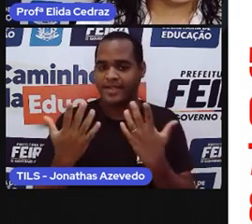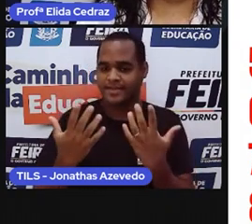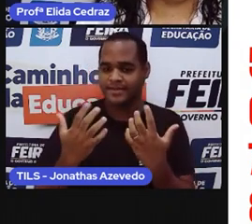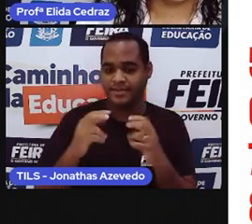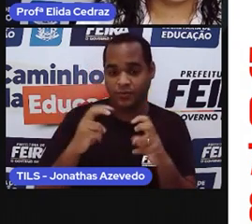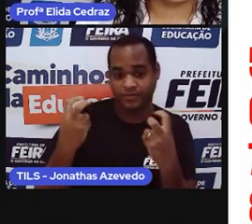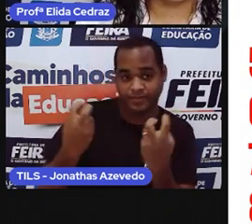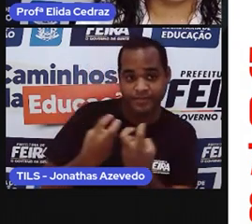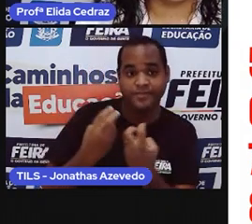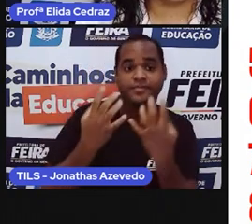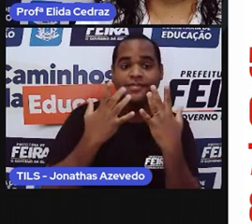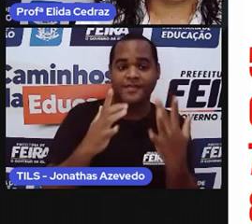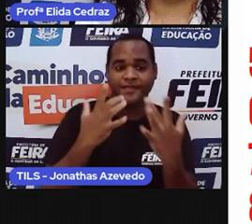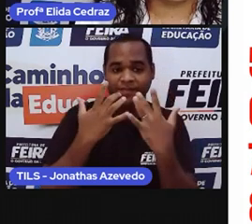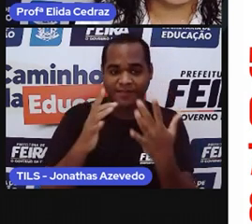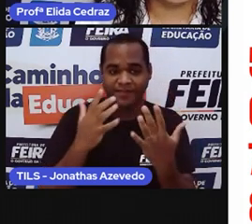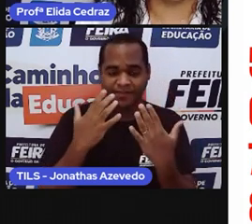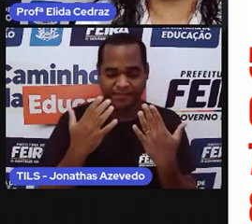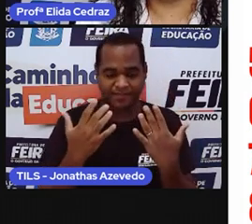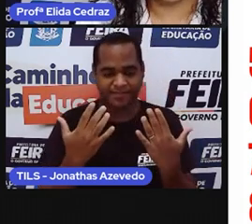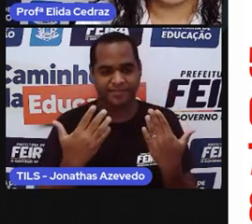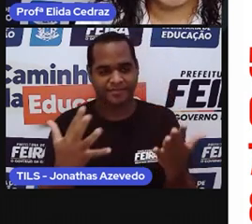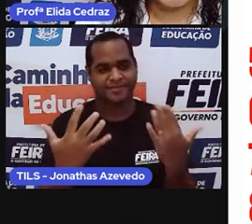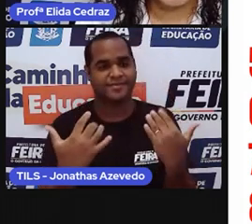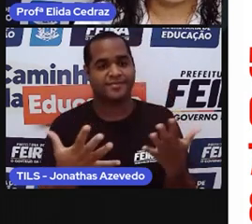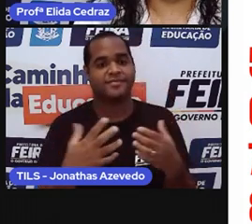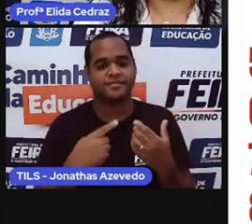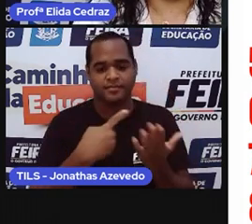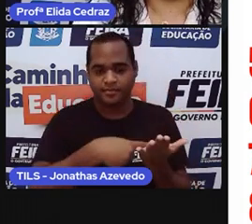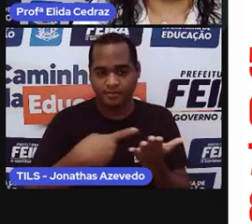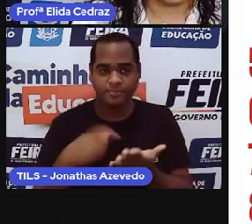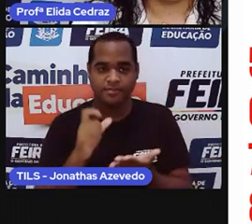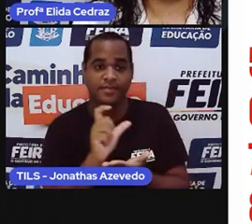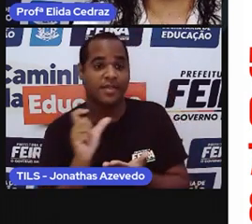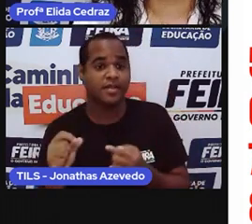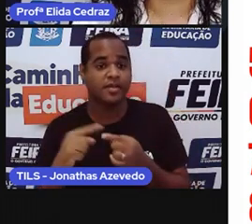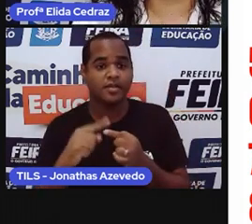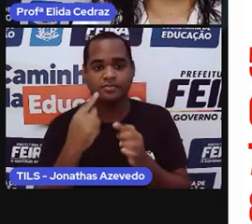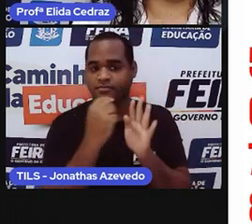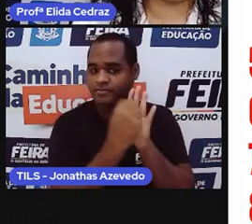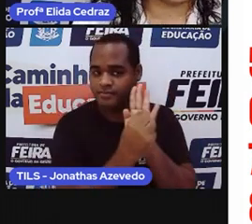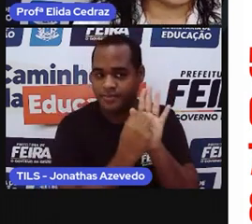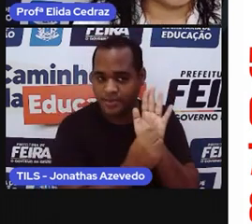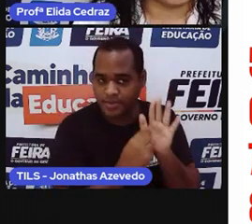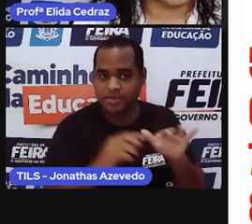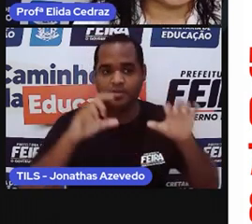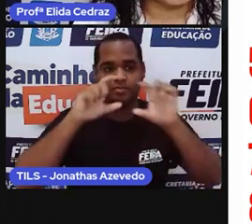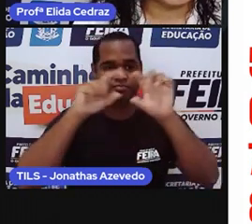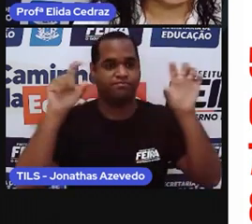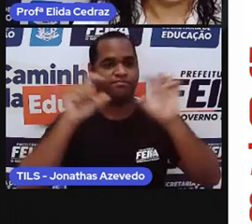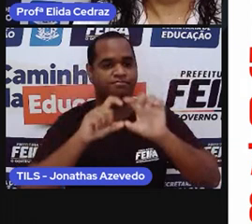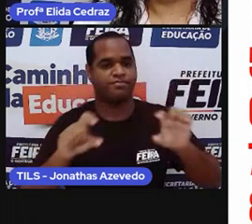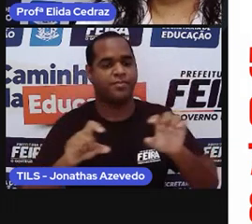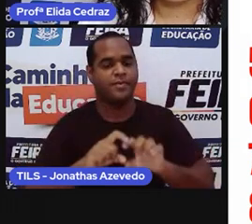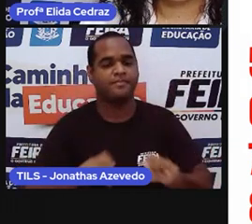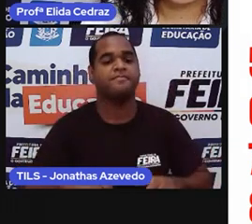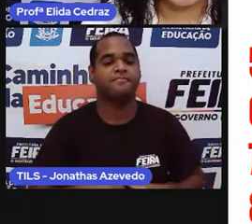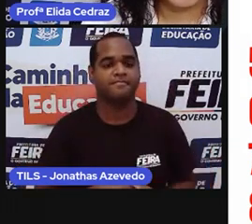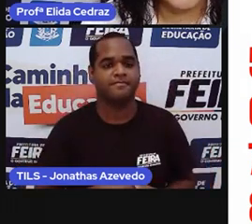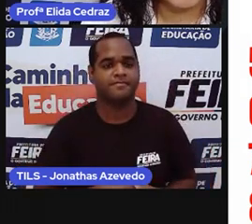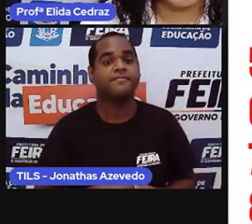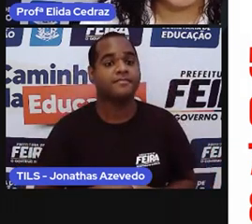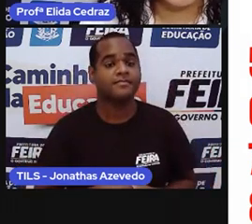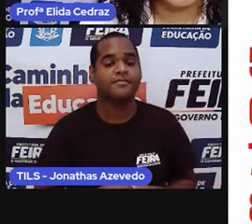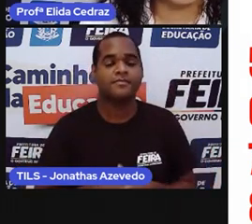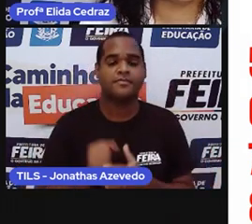Dourado. Essas duas músicas tinham rima, verso e estrofes. E